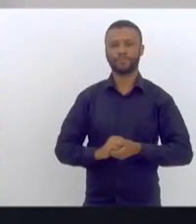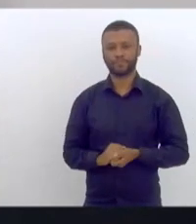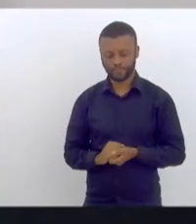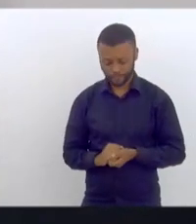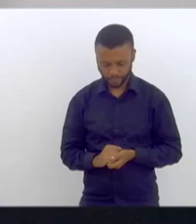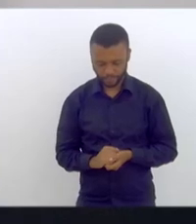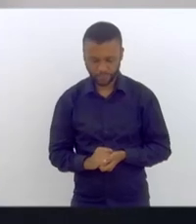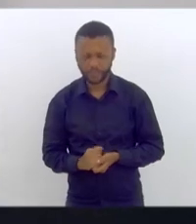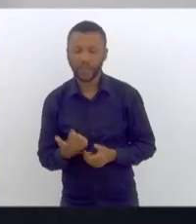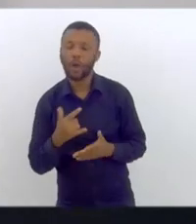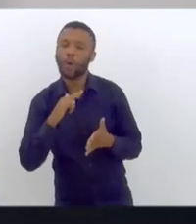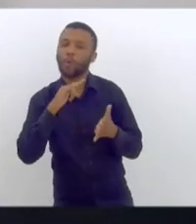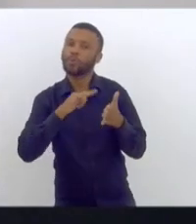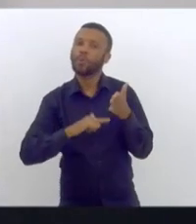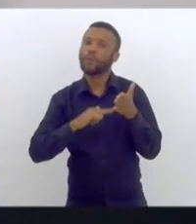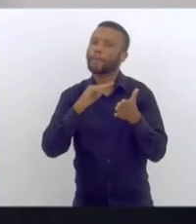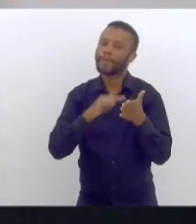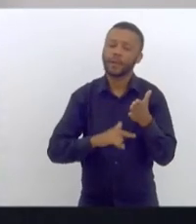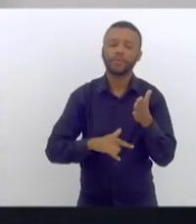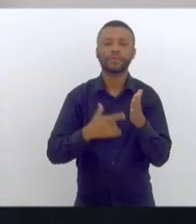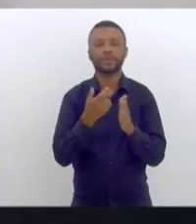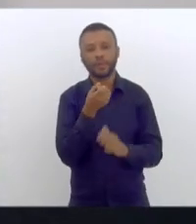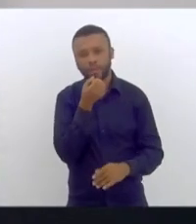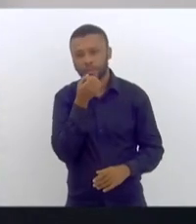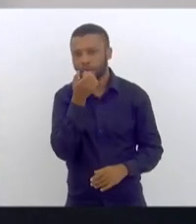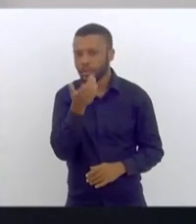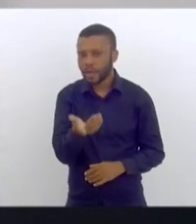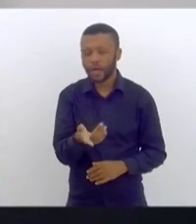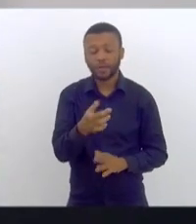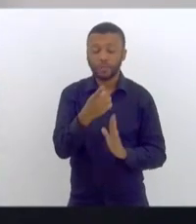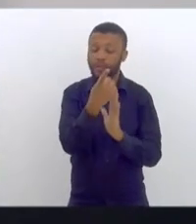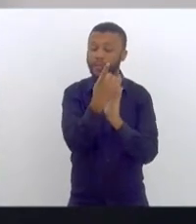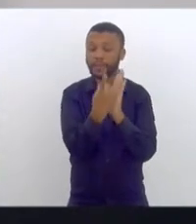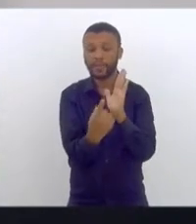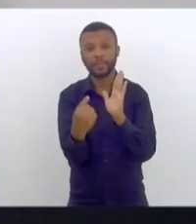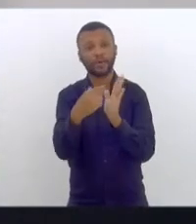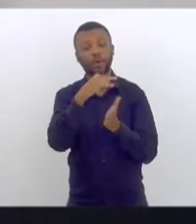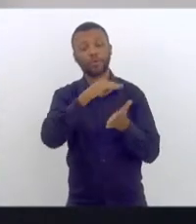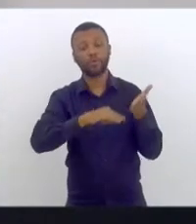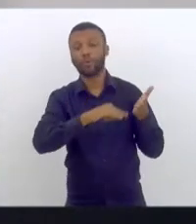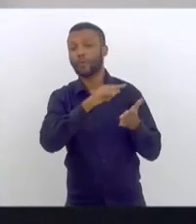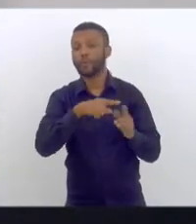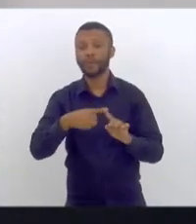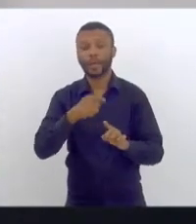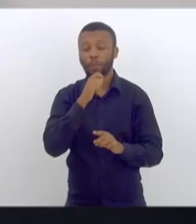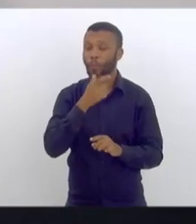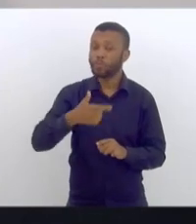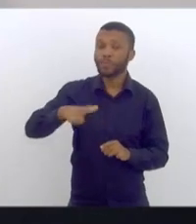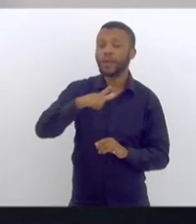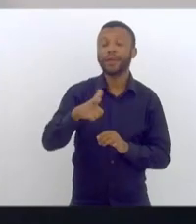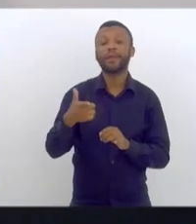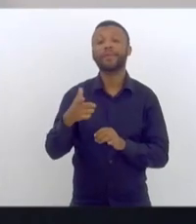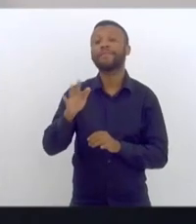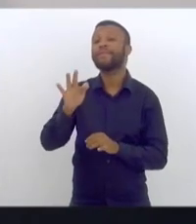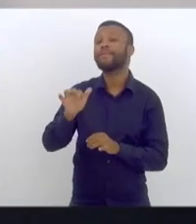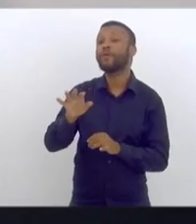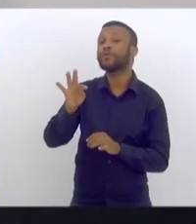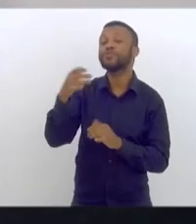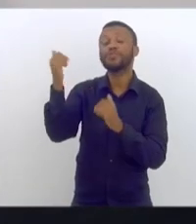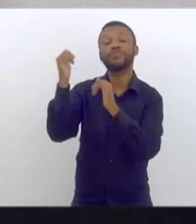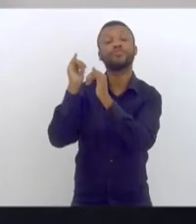documento é claro que não tem uma declaração porque você não tem fonte de